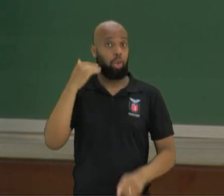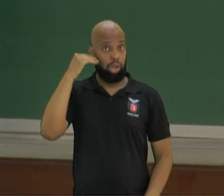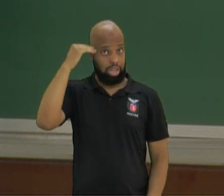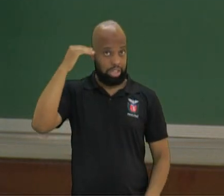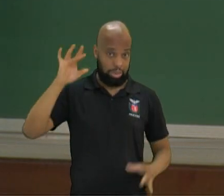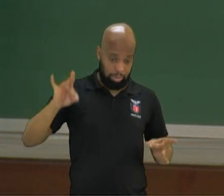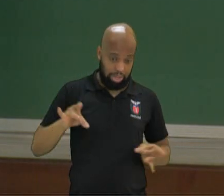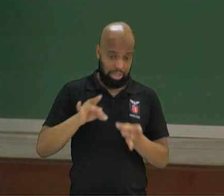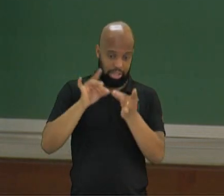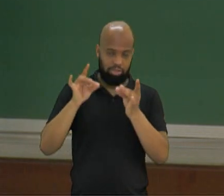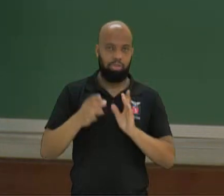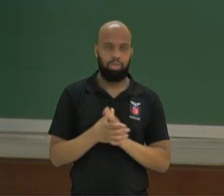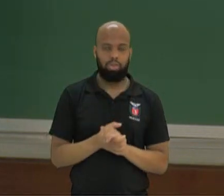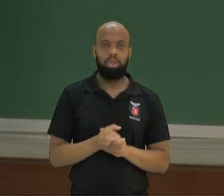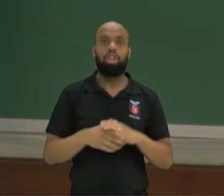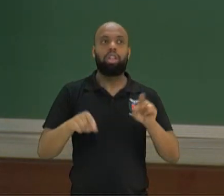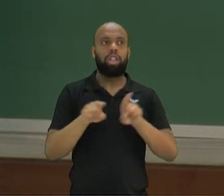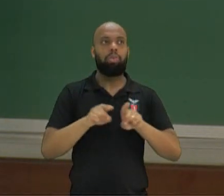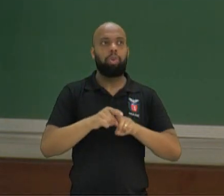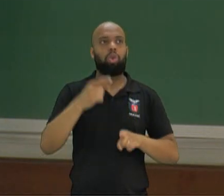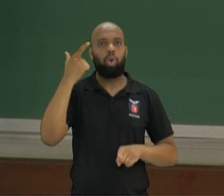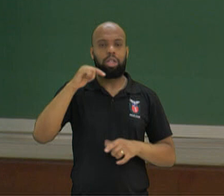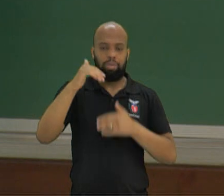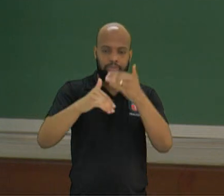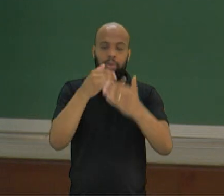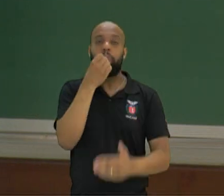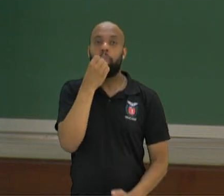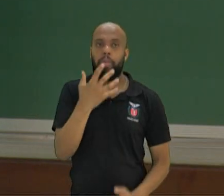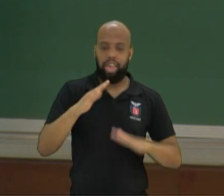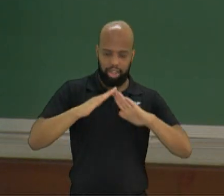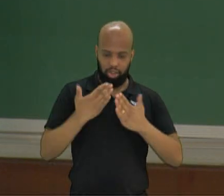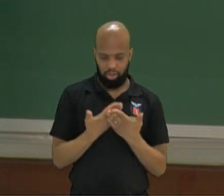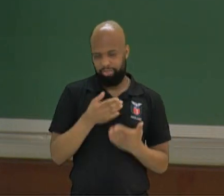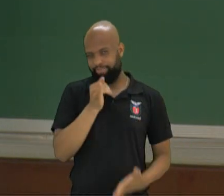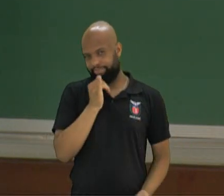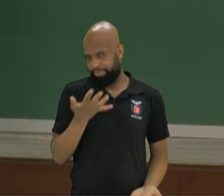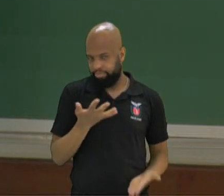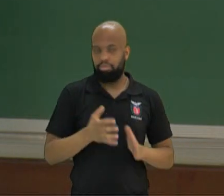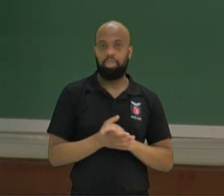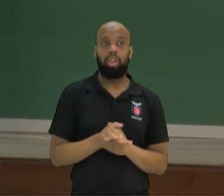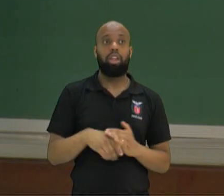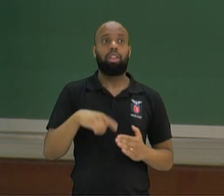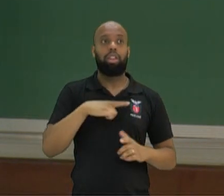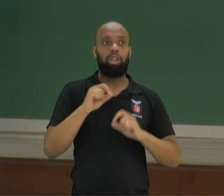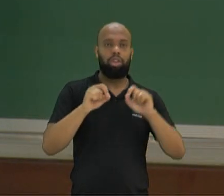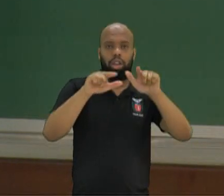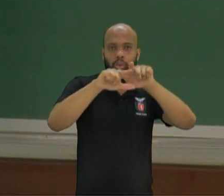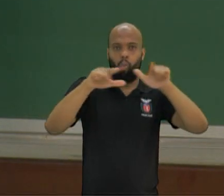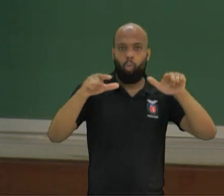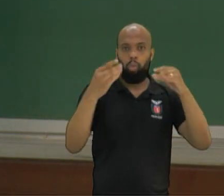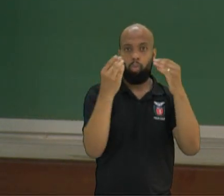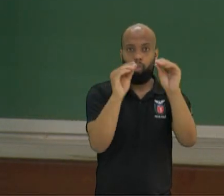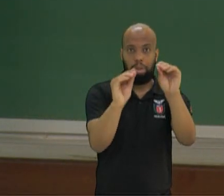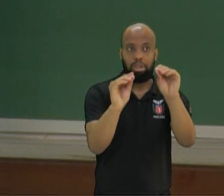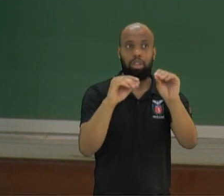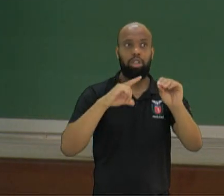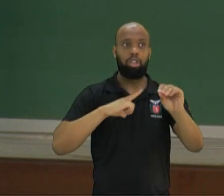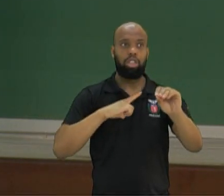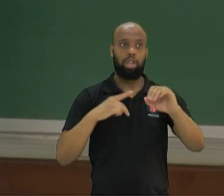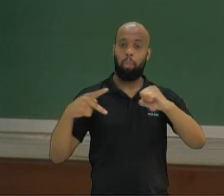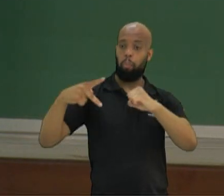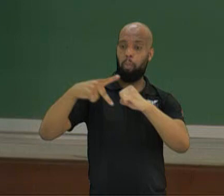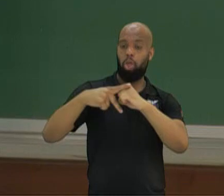né, para que eles possam ir bem na escola, por exemplo. E aí tem uma lacuna que deveria ser preenchida com uma das alternativas